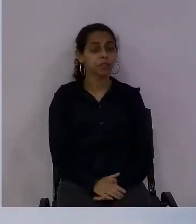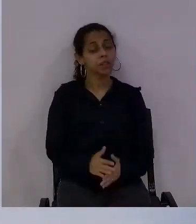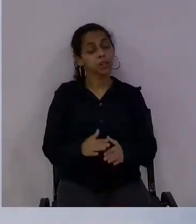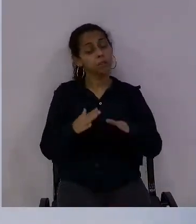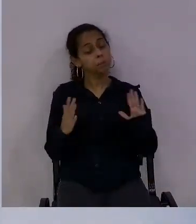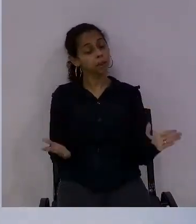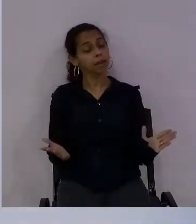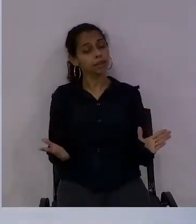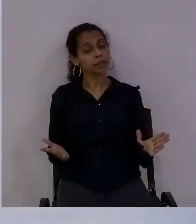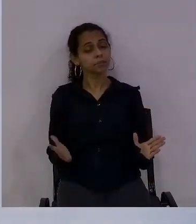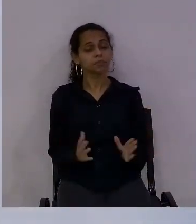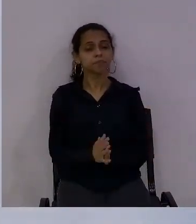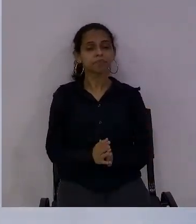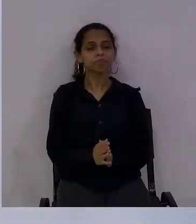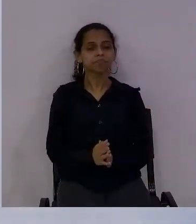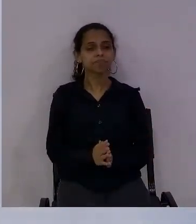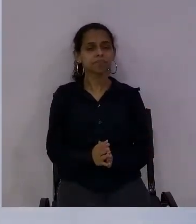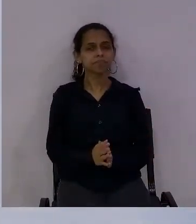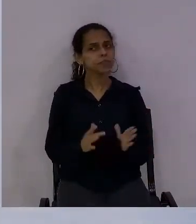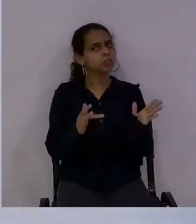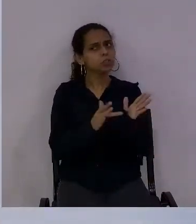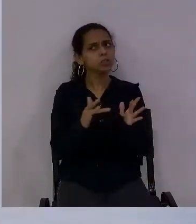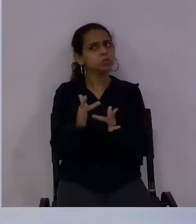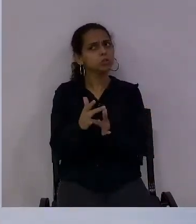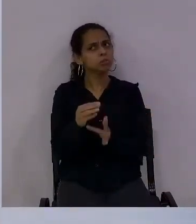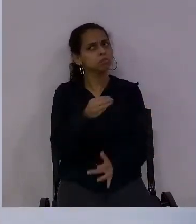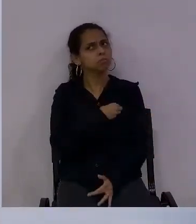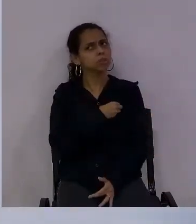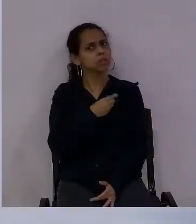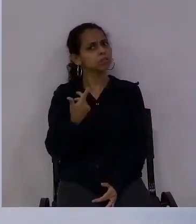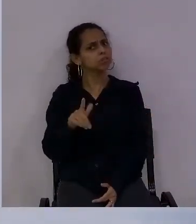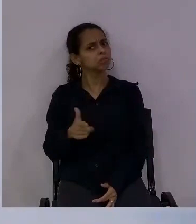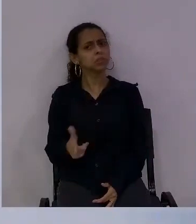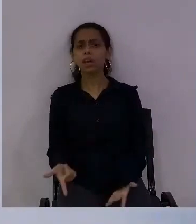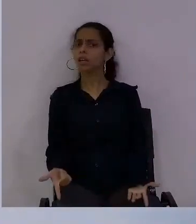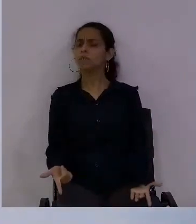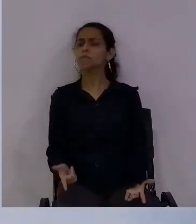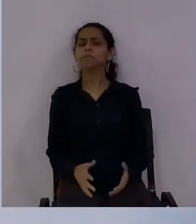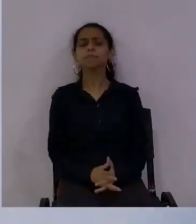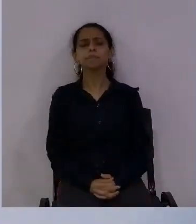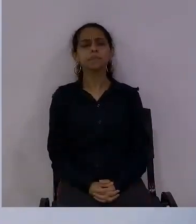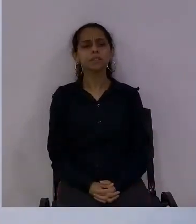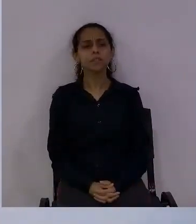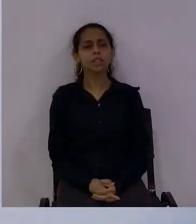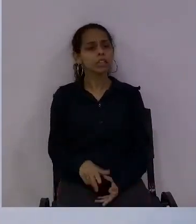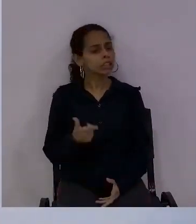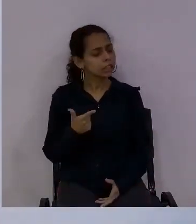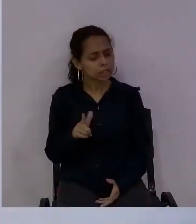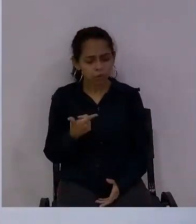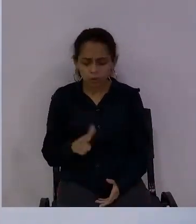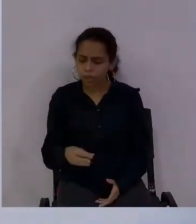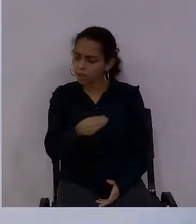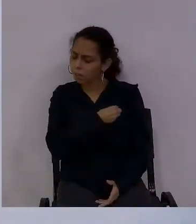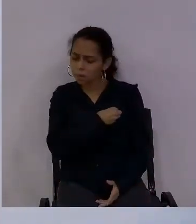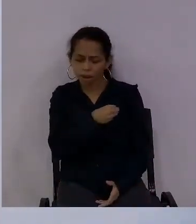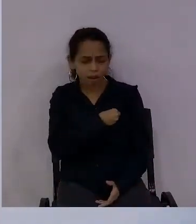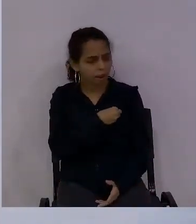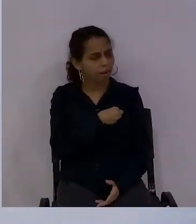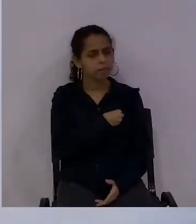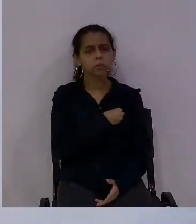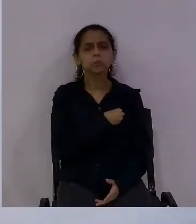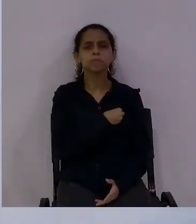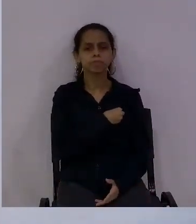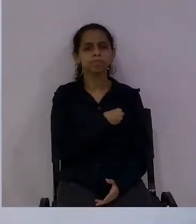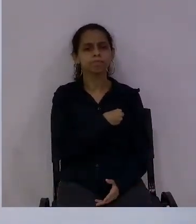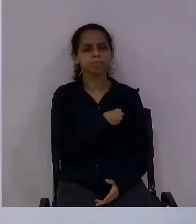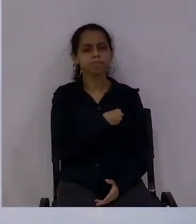Mas, obviamente, Jesus não tem pecado. E por ter sido concebido de forma extraordinária e milagrosa, a obra do Espírito